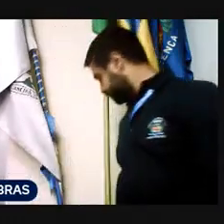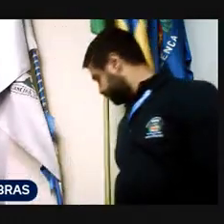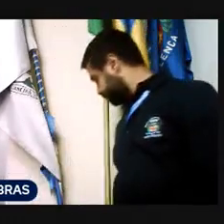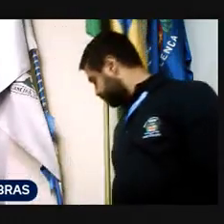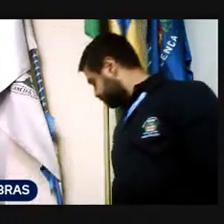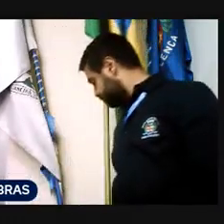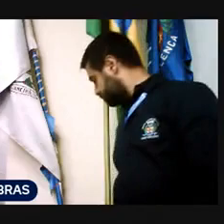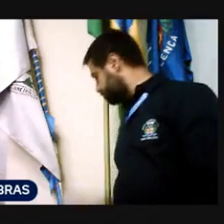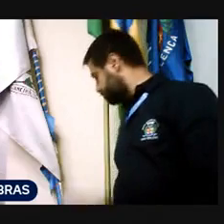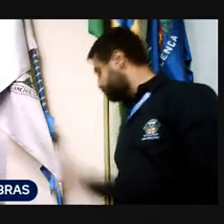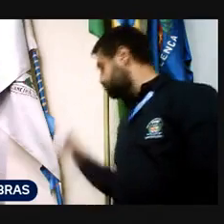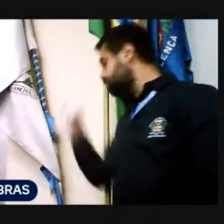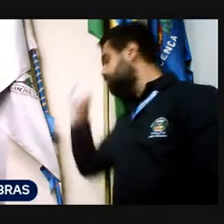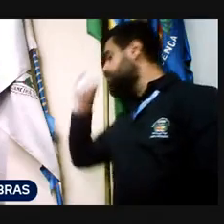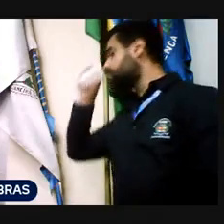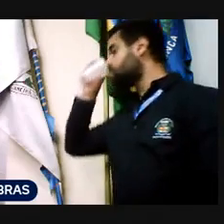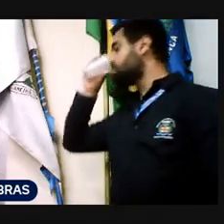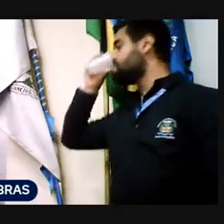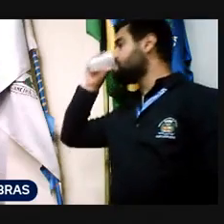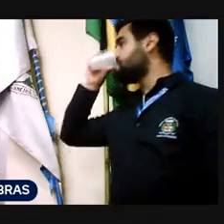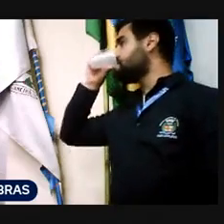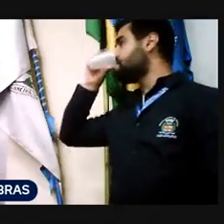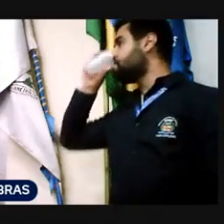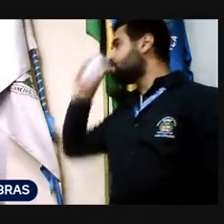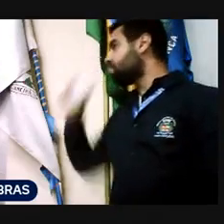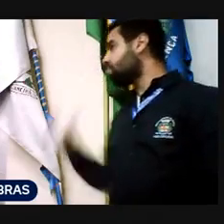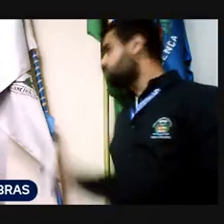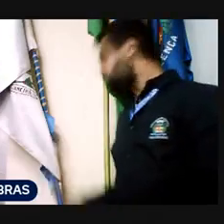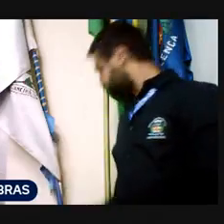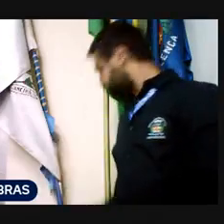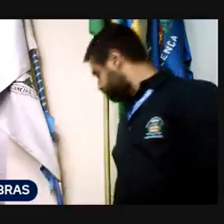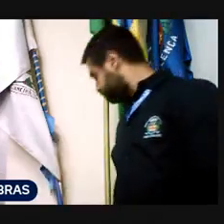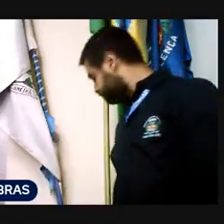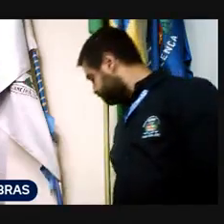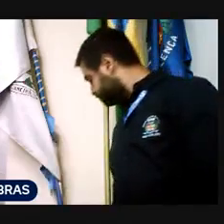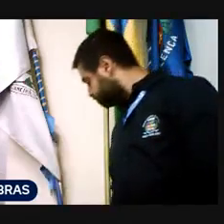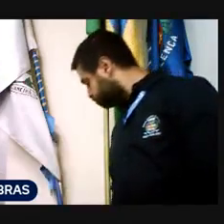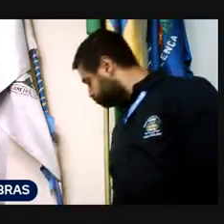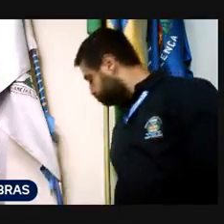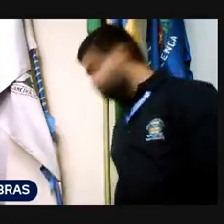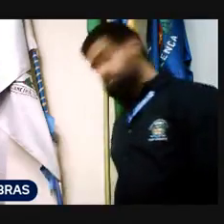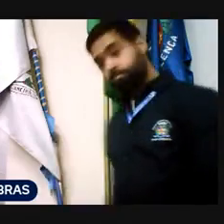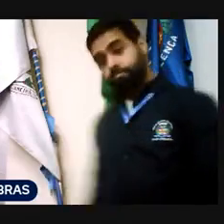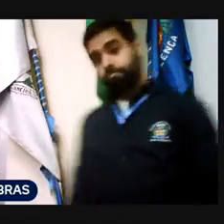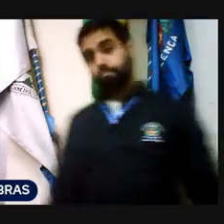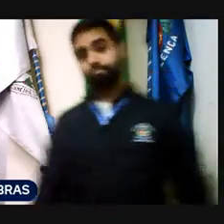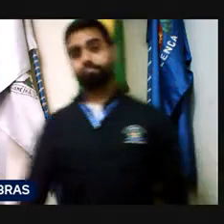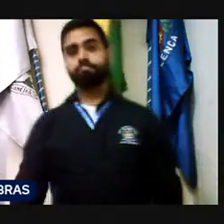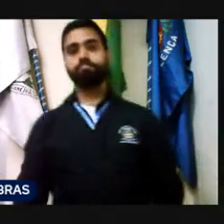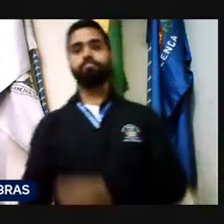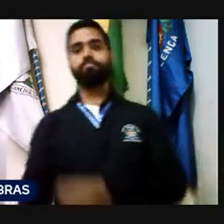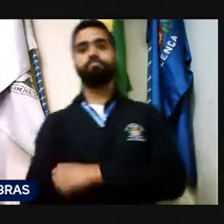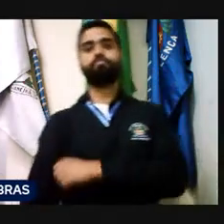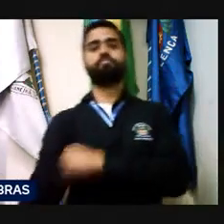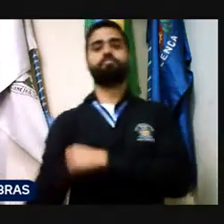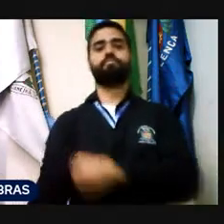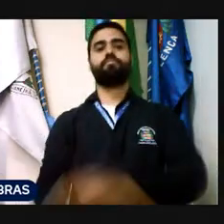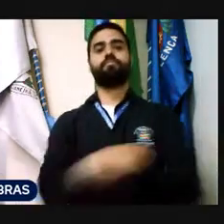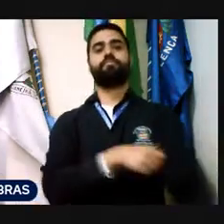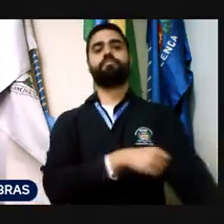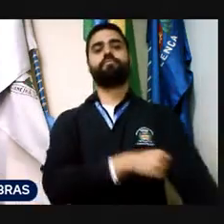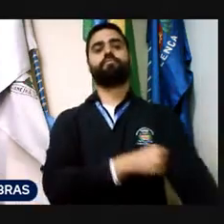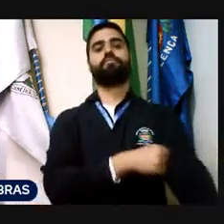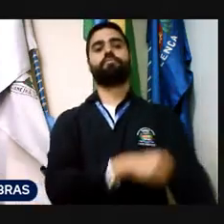Boa noite a todos, boa noite, meus pares, aos internautas que nos assistem. Uma colocação até em